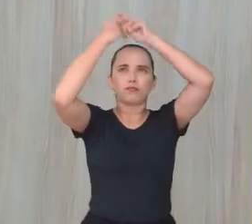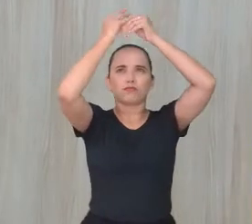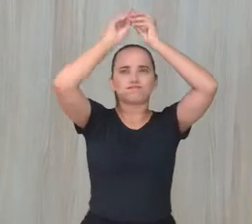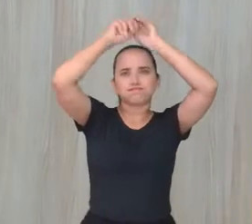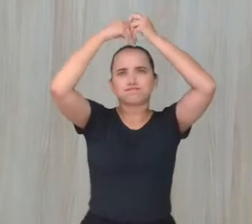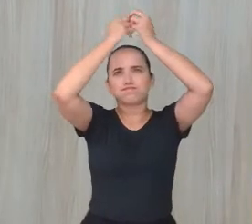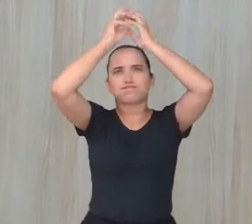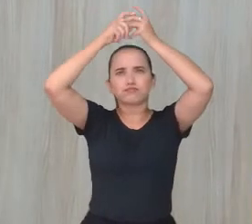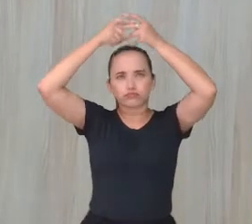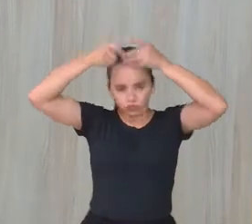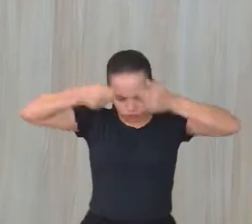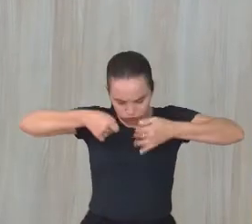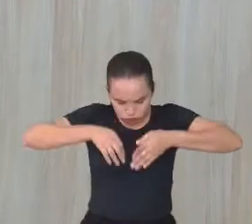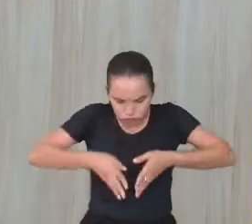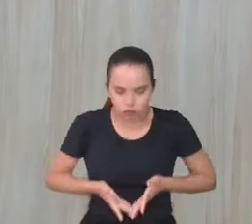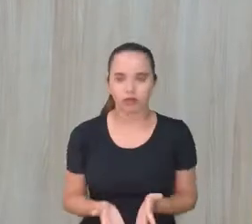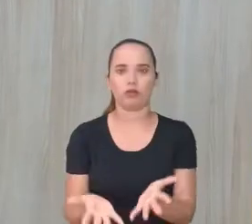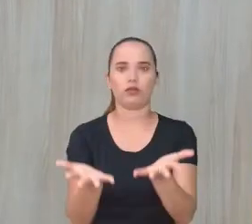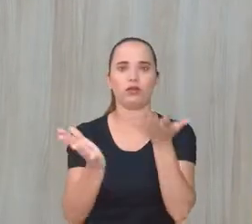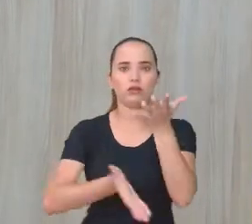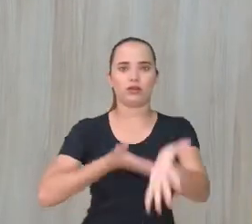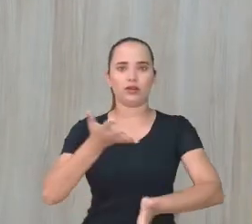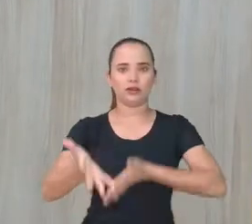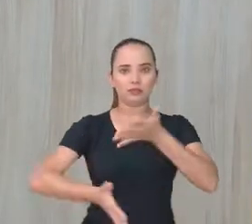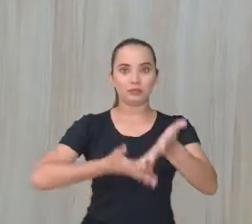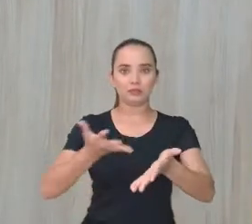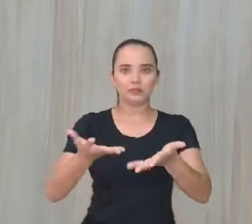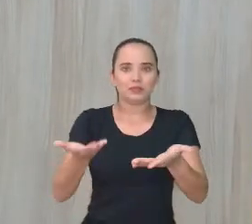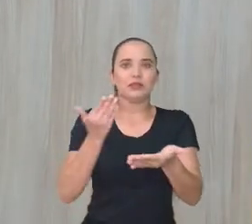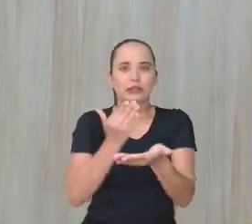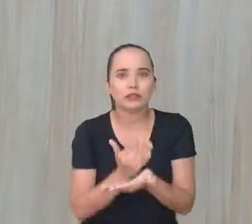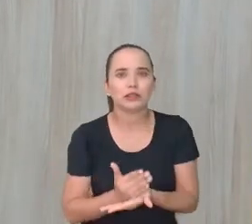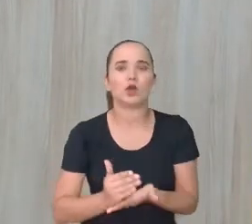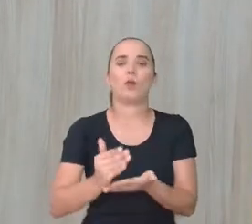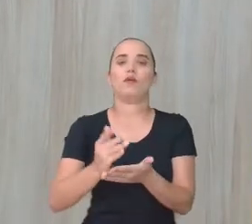escrito acontece a mesma coisa, esse pensamento é processado, esse